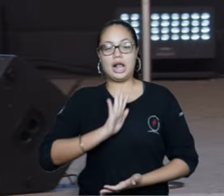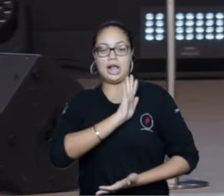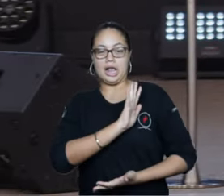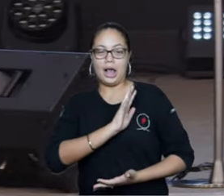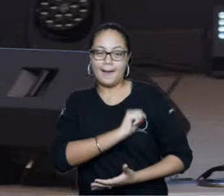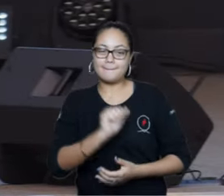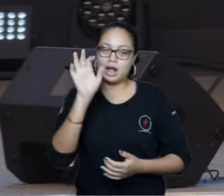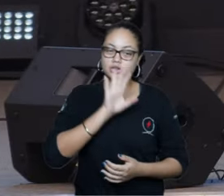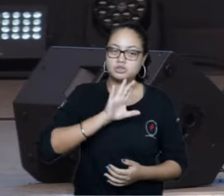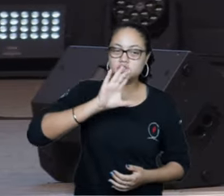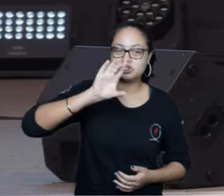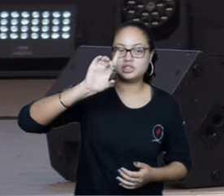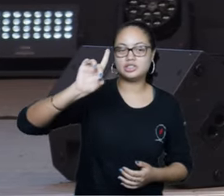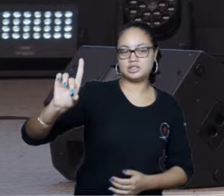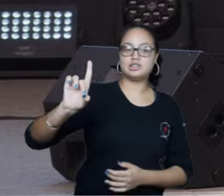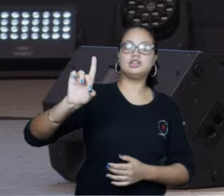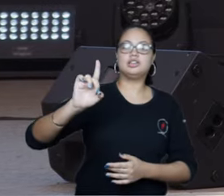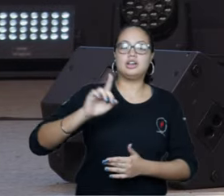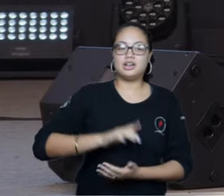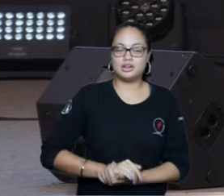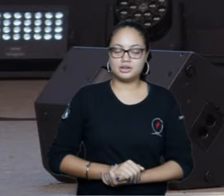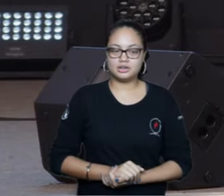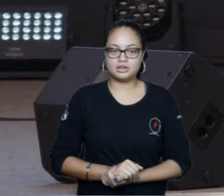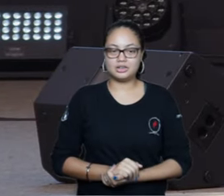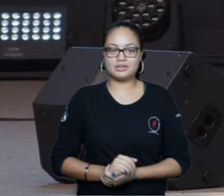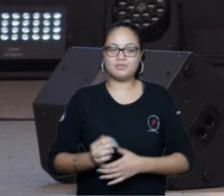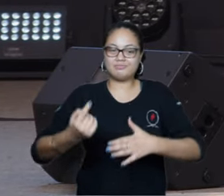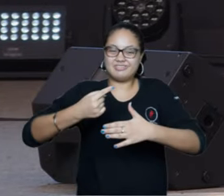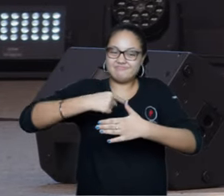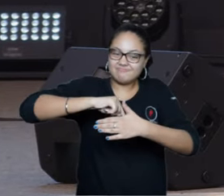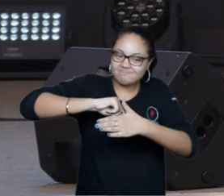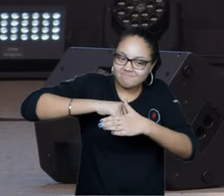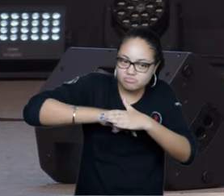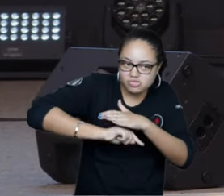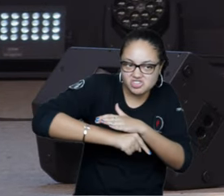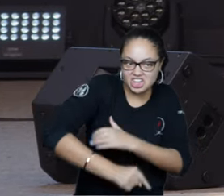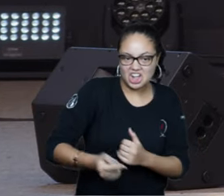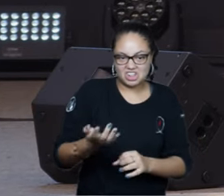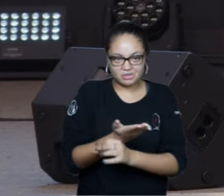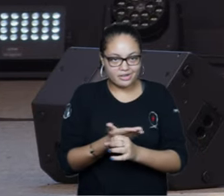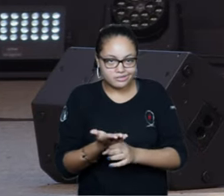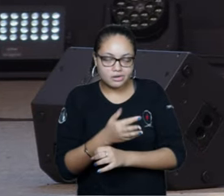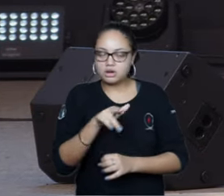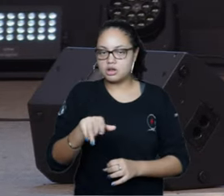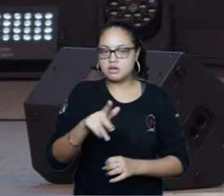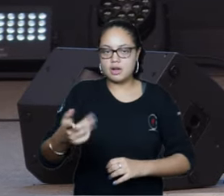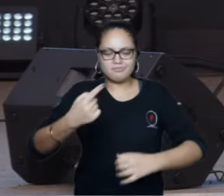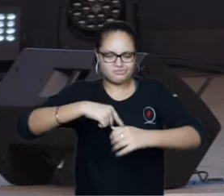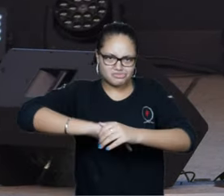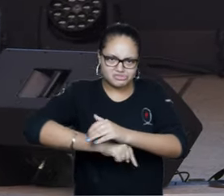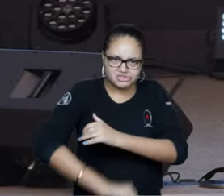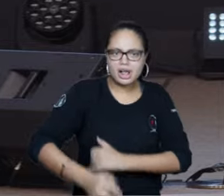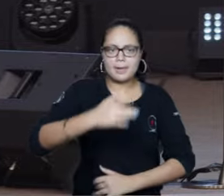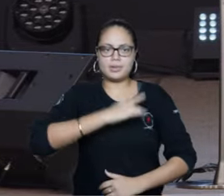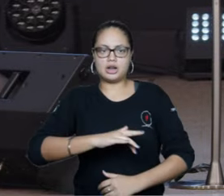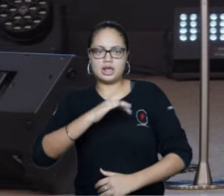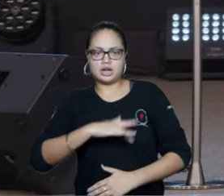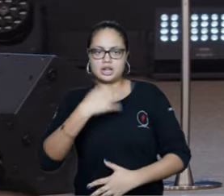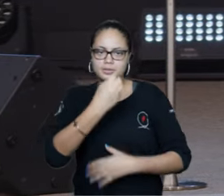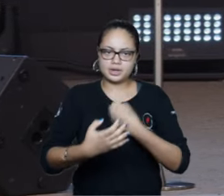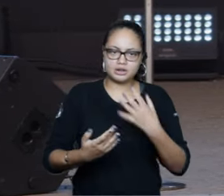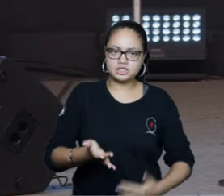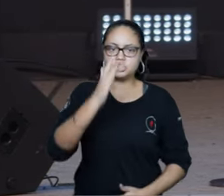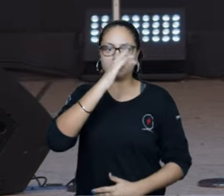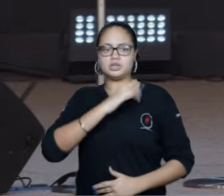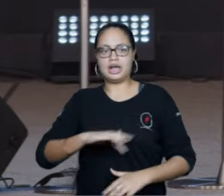e amados de Deus de entranhas entranhas porque tá aqui dentro não é superficial de entranhas de Misericórdia de benignidade